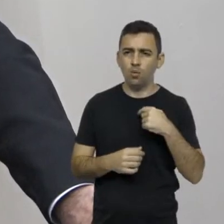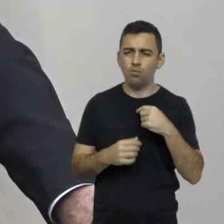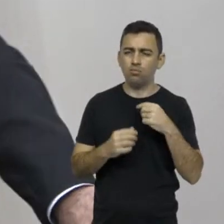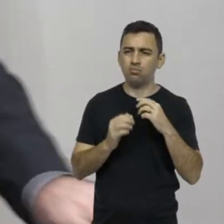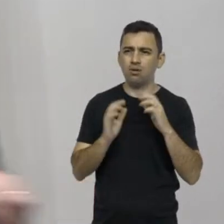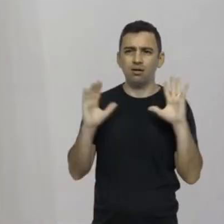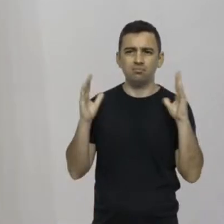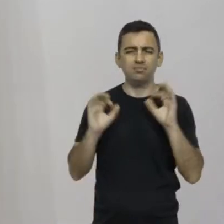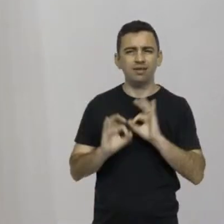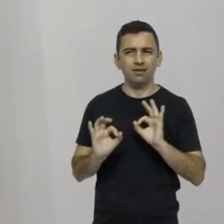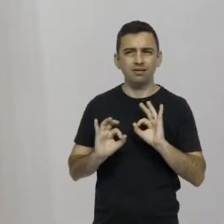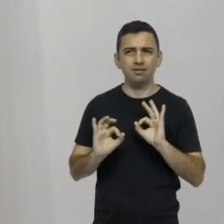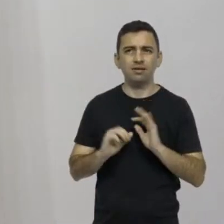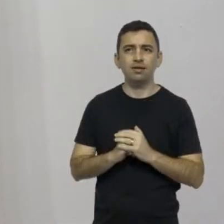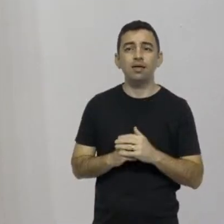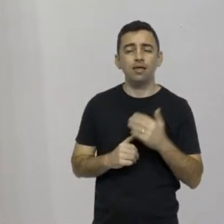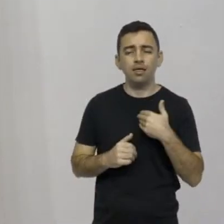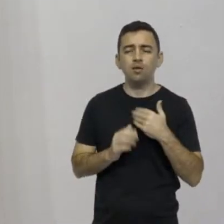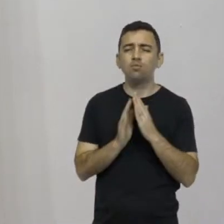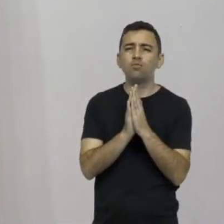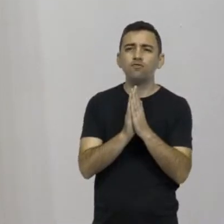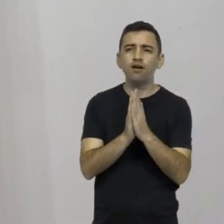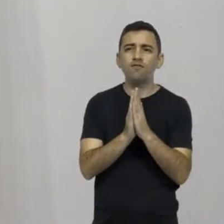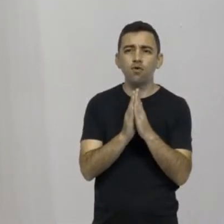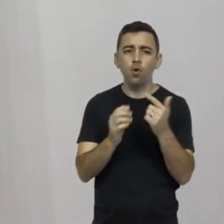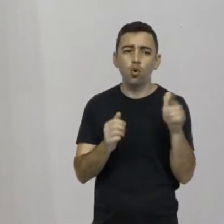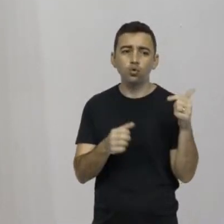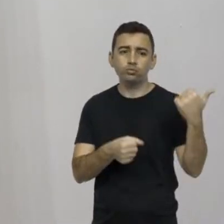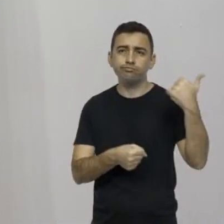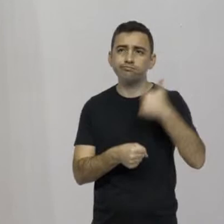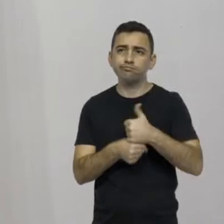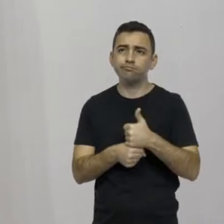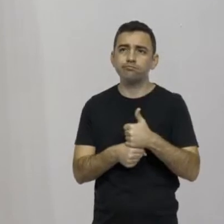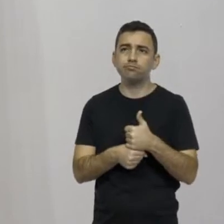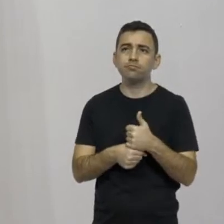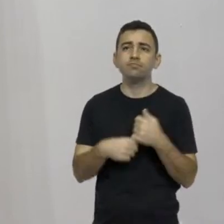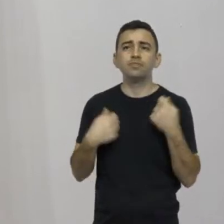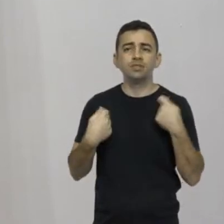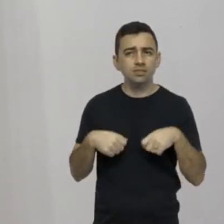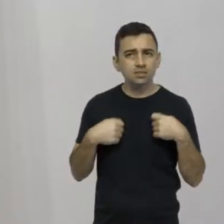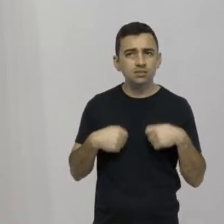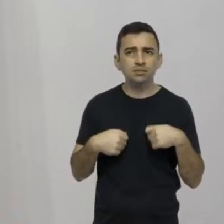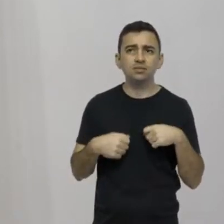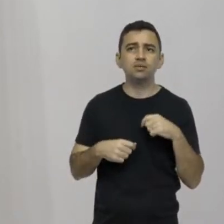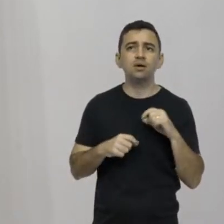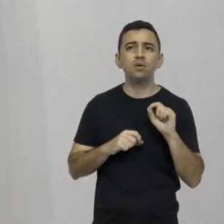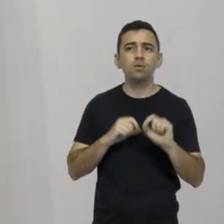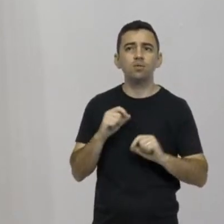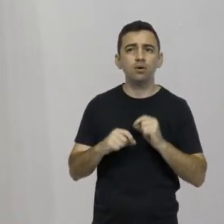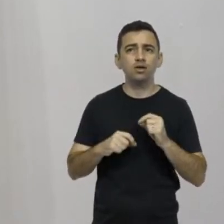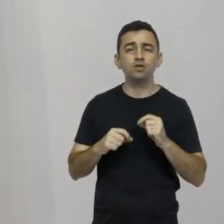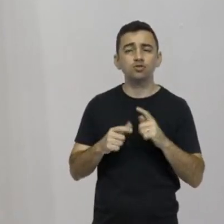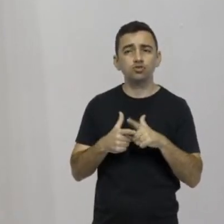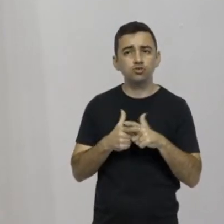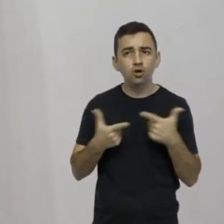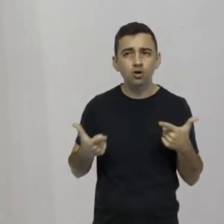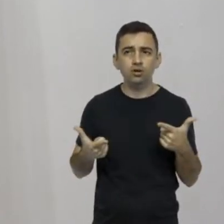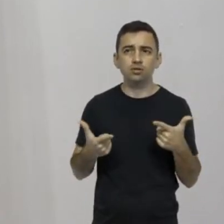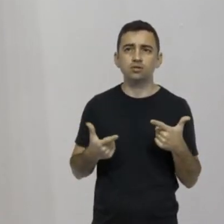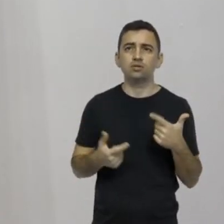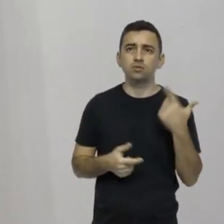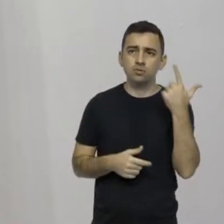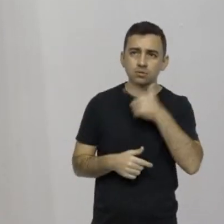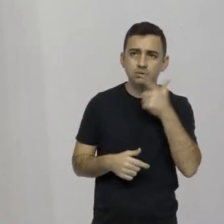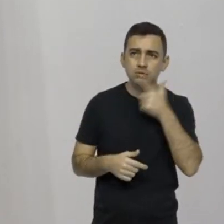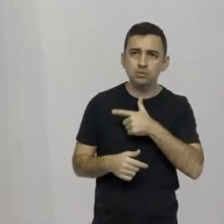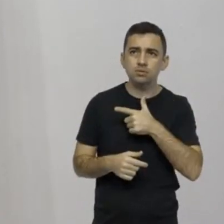apenas espero que aquele que entre tenha um pouco mais de sorte e encontre lá